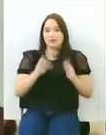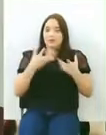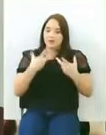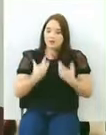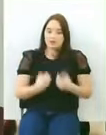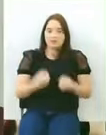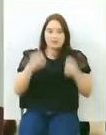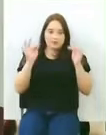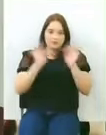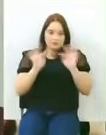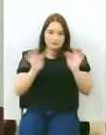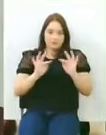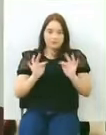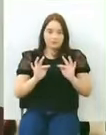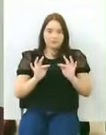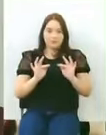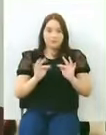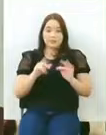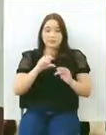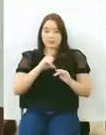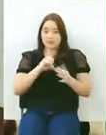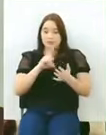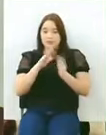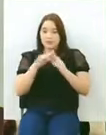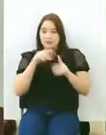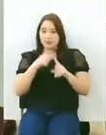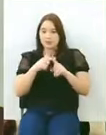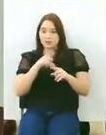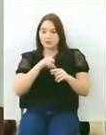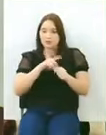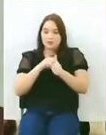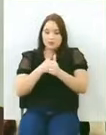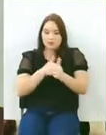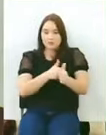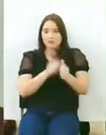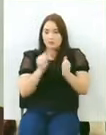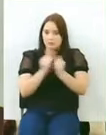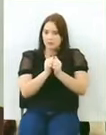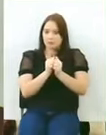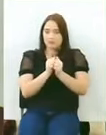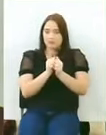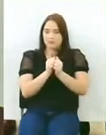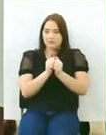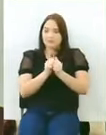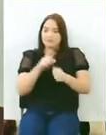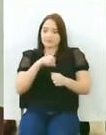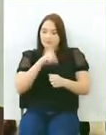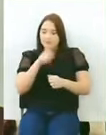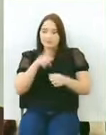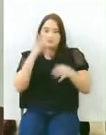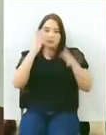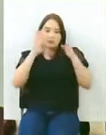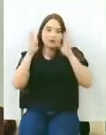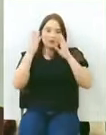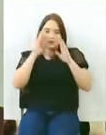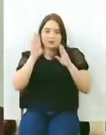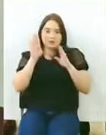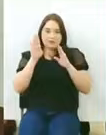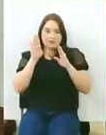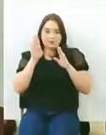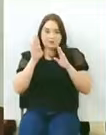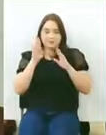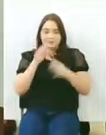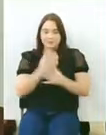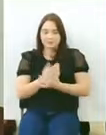Cansados, mas satisfeitos. E quando a igreja acompanha os presbíteros, então, que alegria,